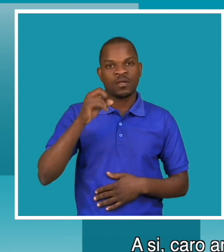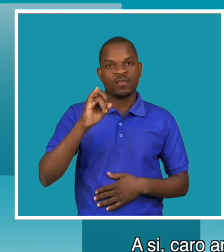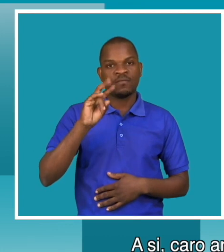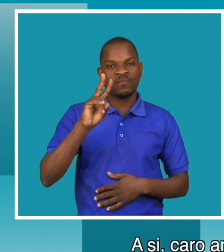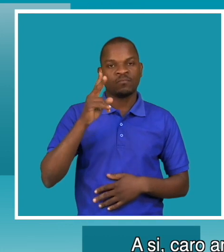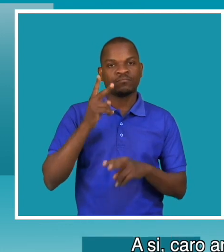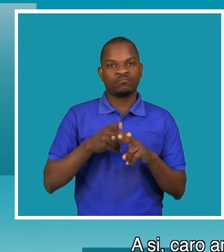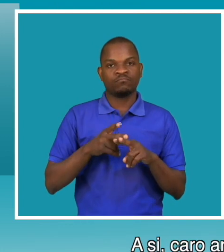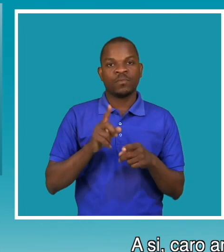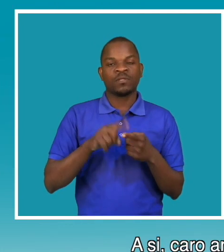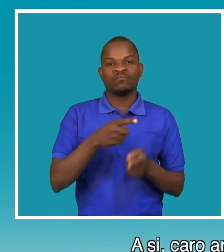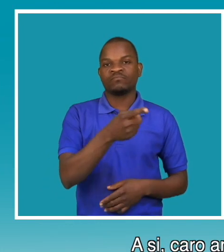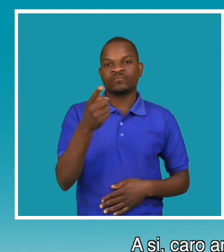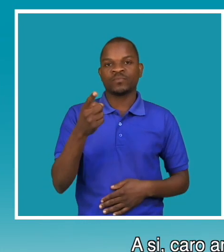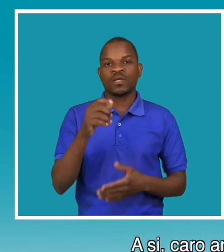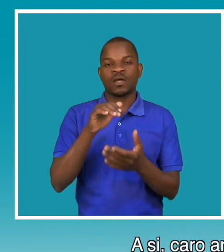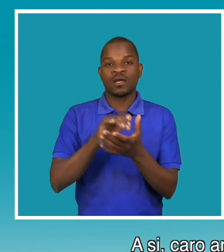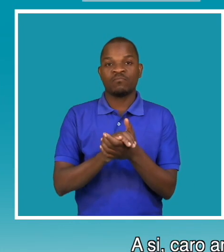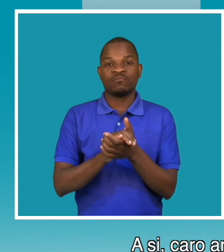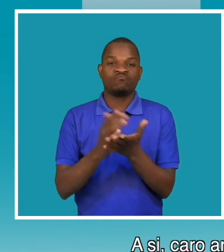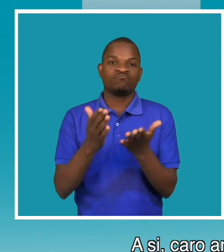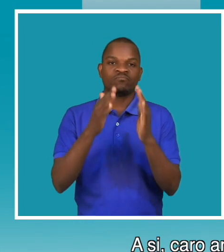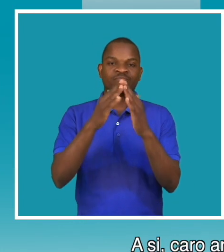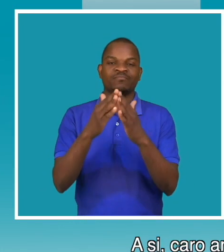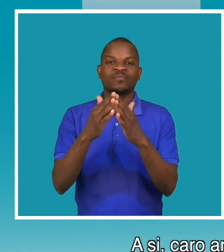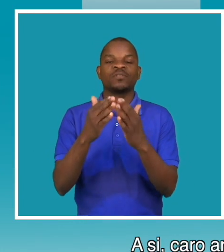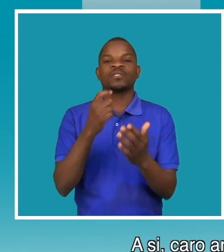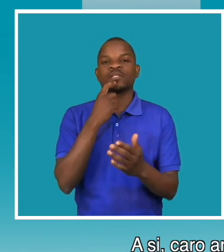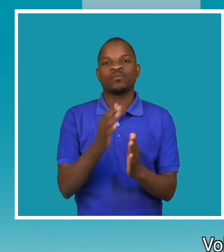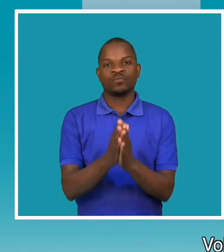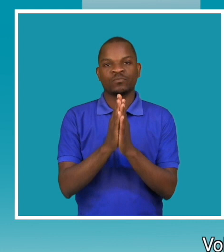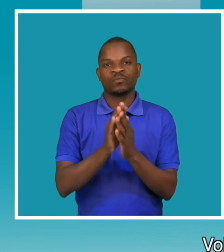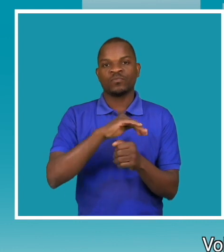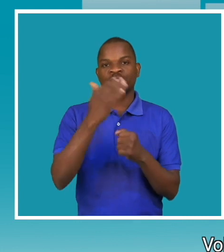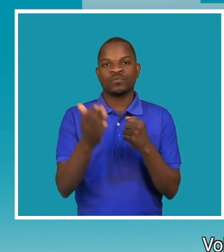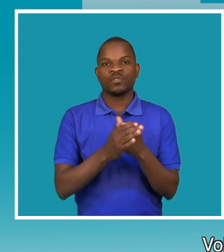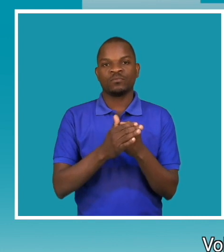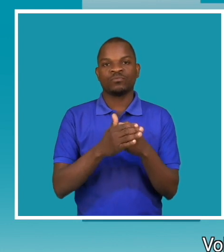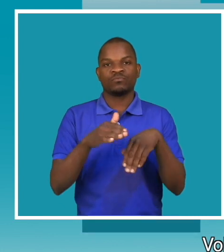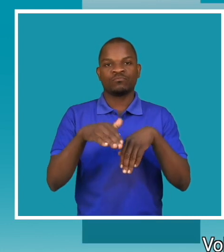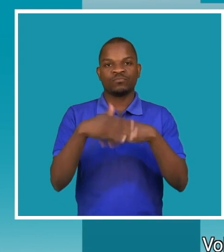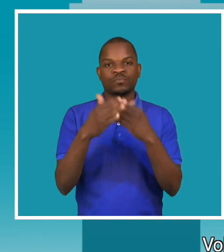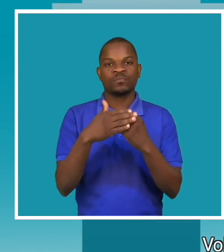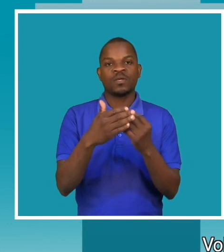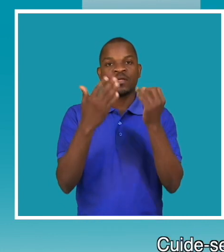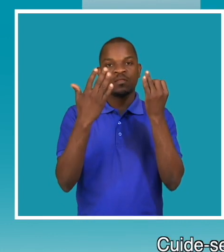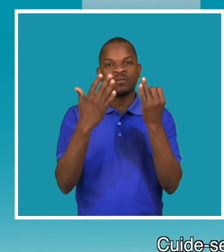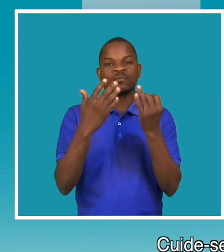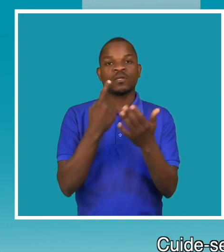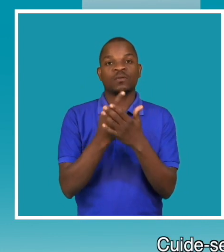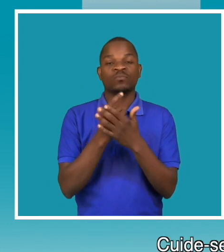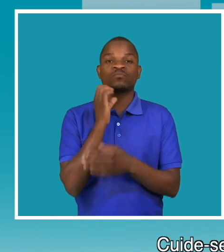E, assim, caro amigo telespirador, que esteve na nossa companhia, o nosso muito obrigado. Voltamos daqui a sete dias.